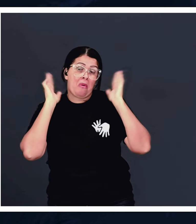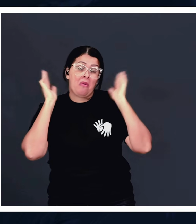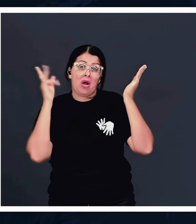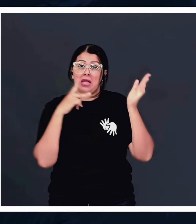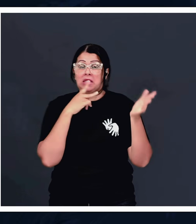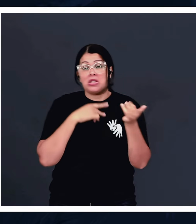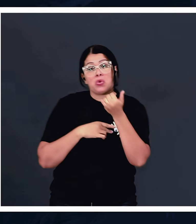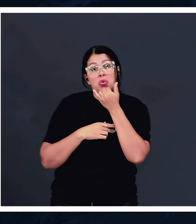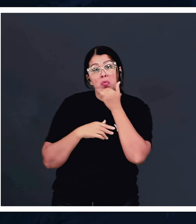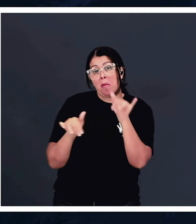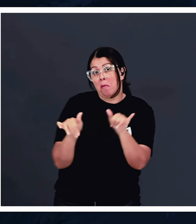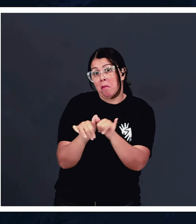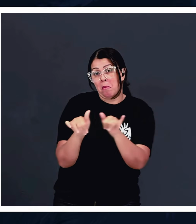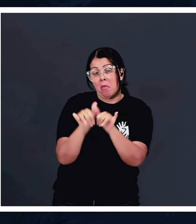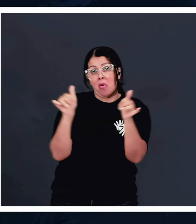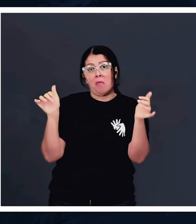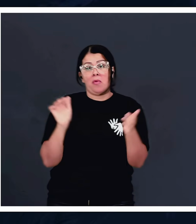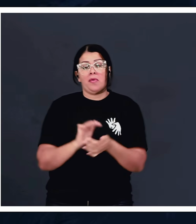sendo bobo.